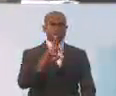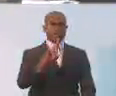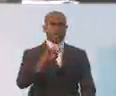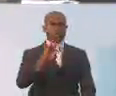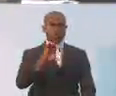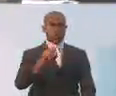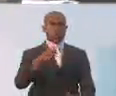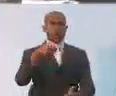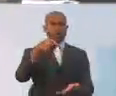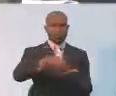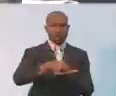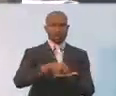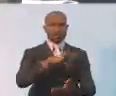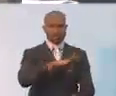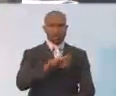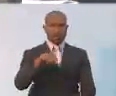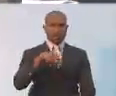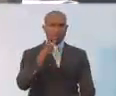a prefeitura.